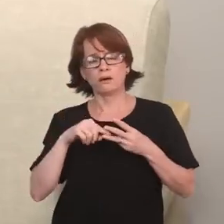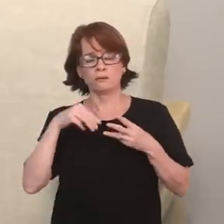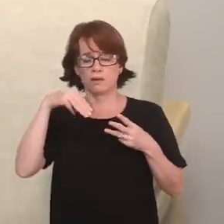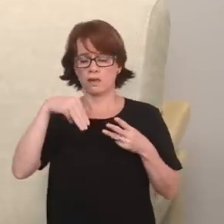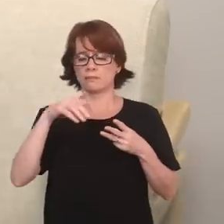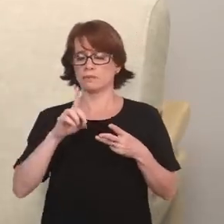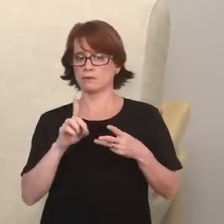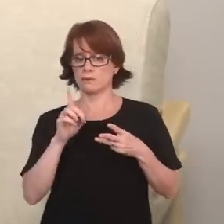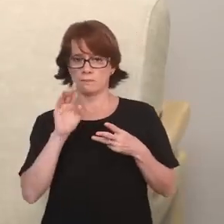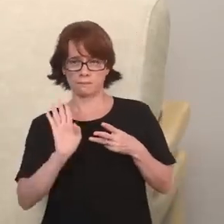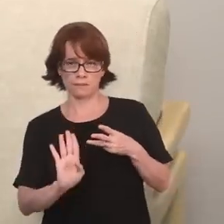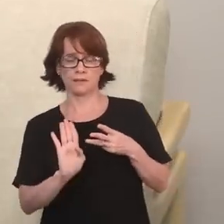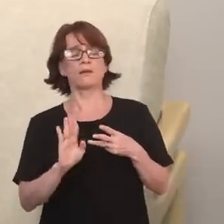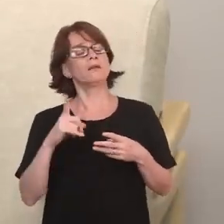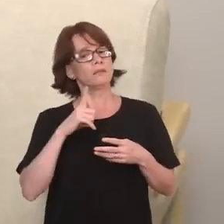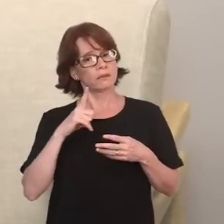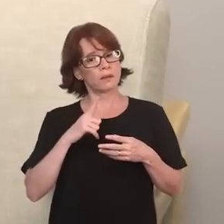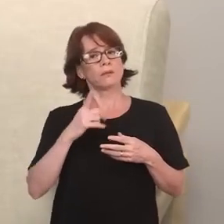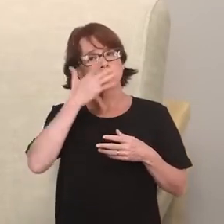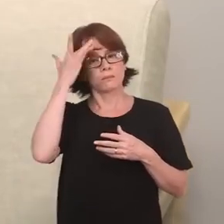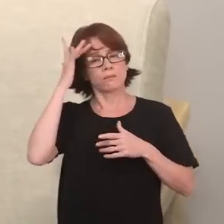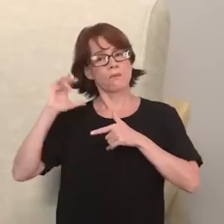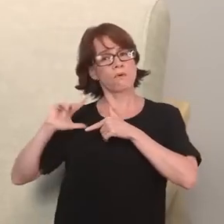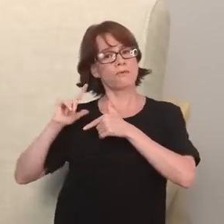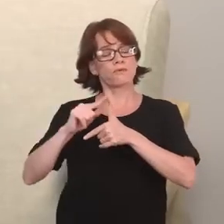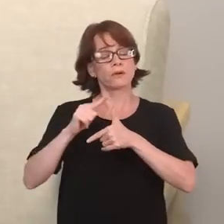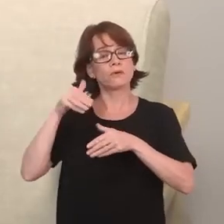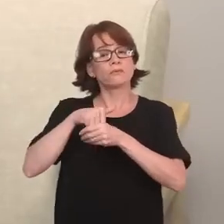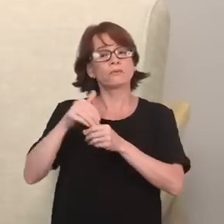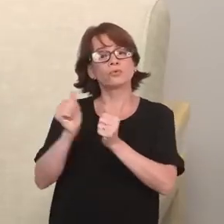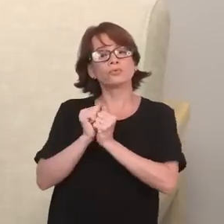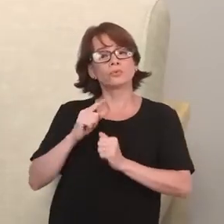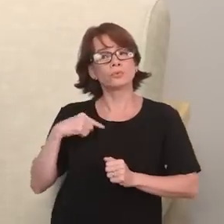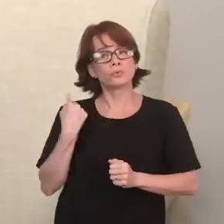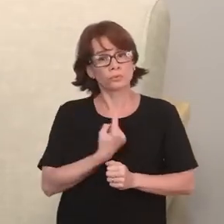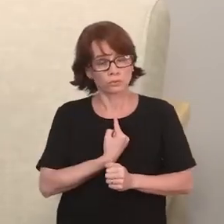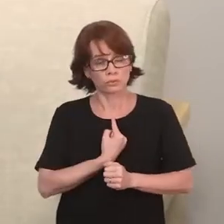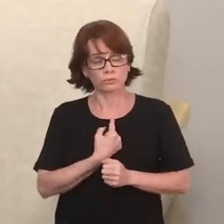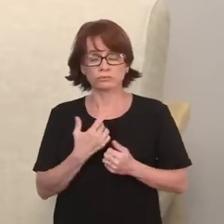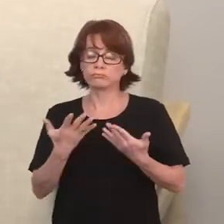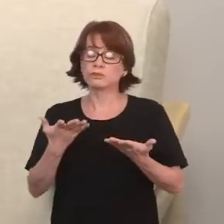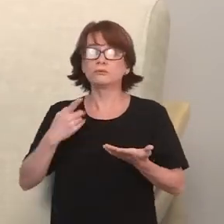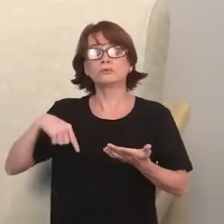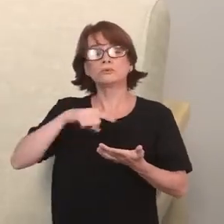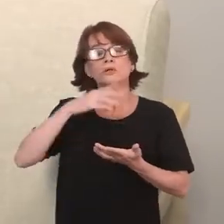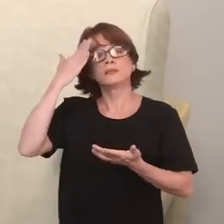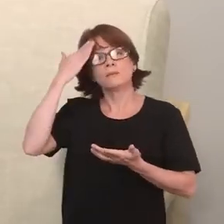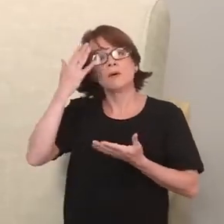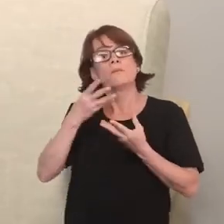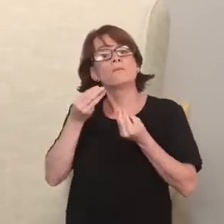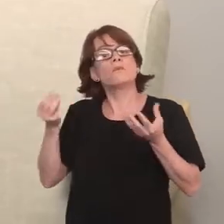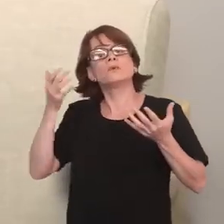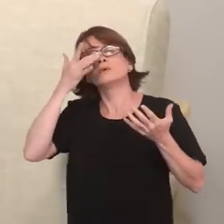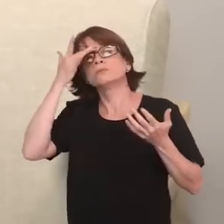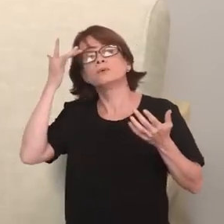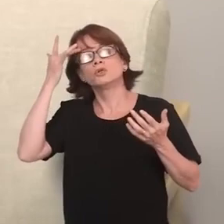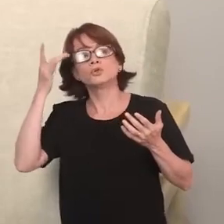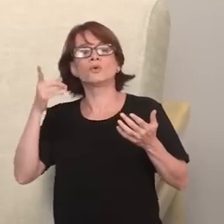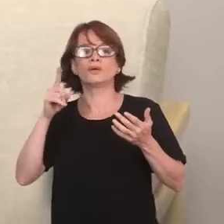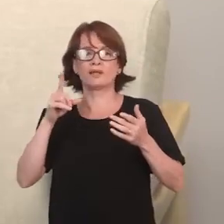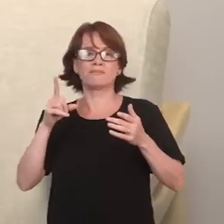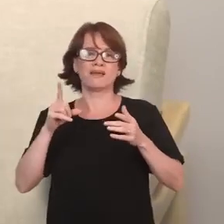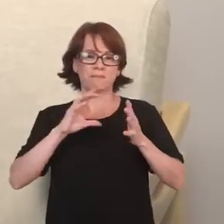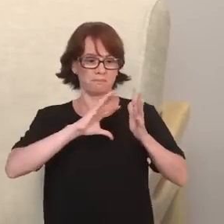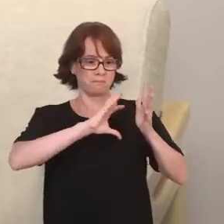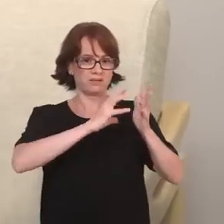é conservador que vota com a gente. Porque assim, no nosso sistema partidário, a gente sabe, né, que muitas pessoas acabam entrando para um partido ou